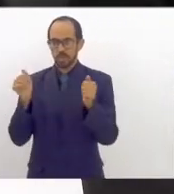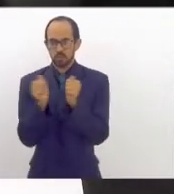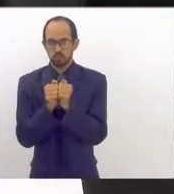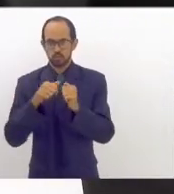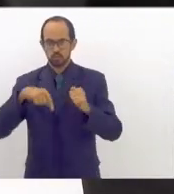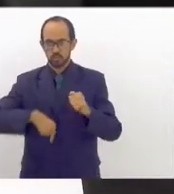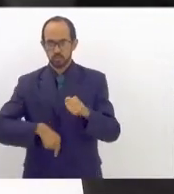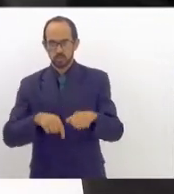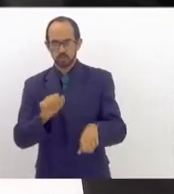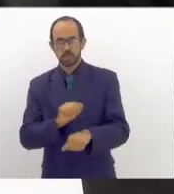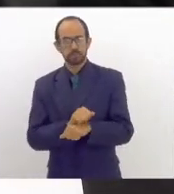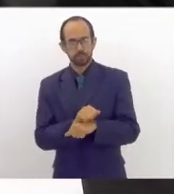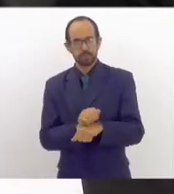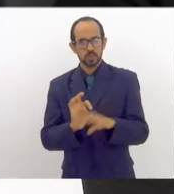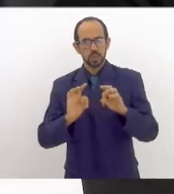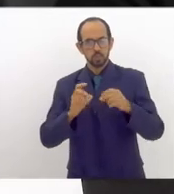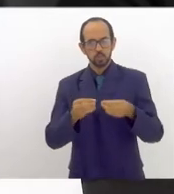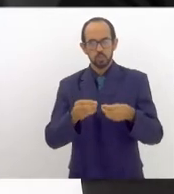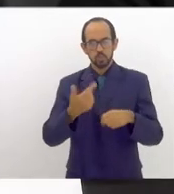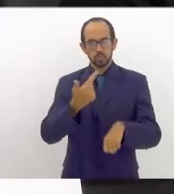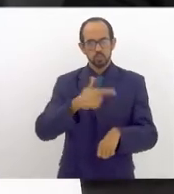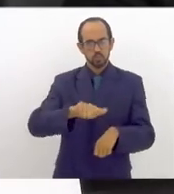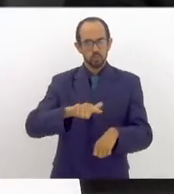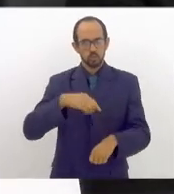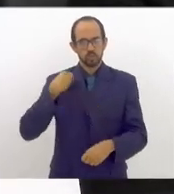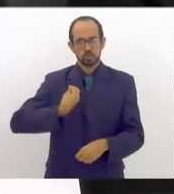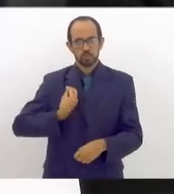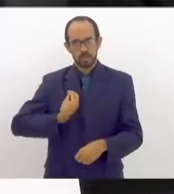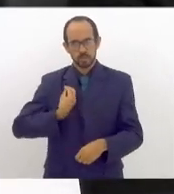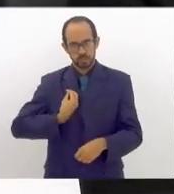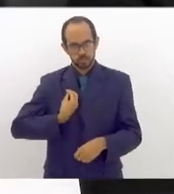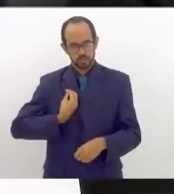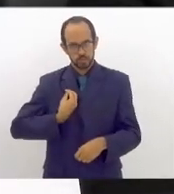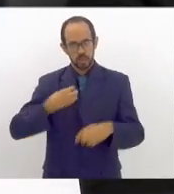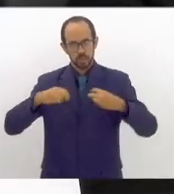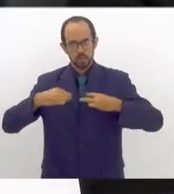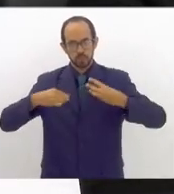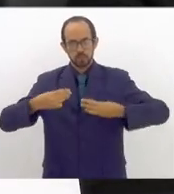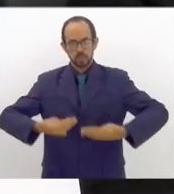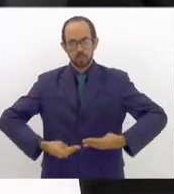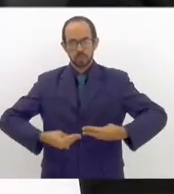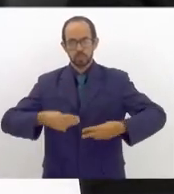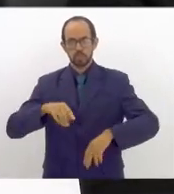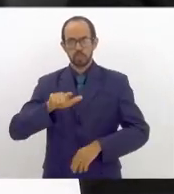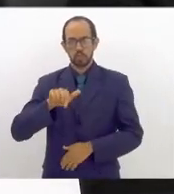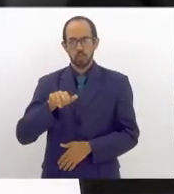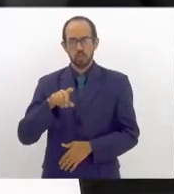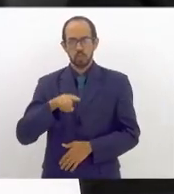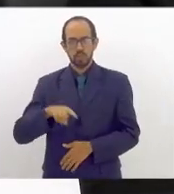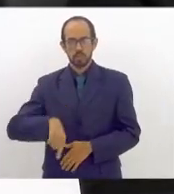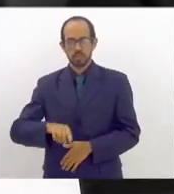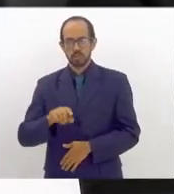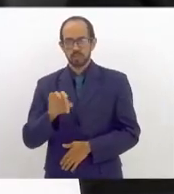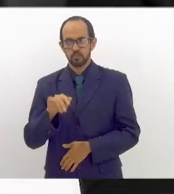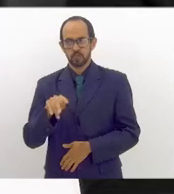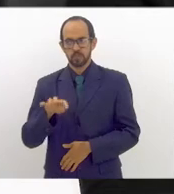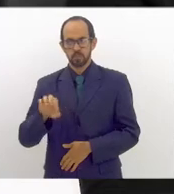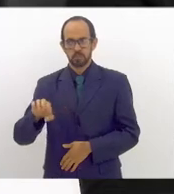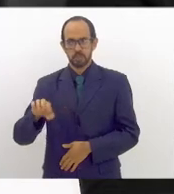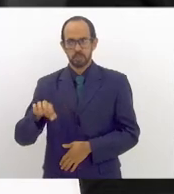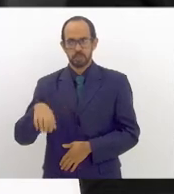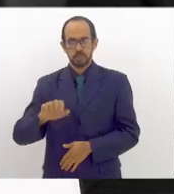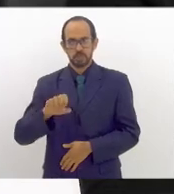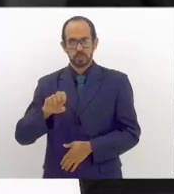eu cumprimento aos demais deputados presentes ao nosso Ministro Felipe Salomão eu cumprimento os demais